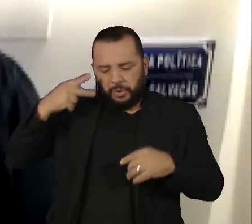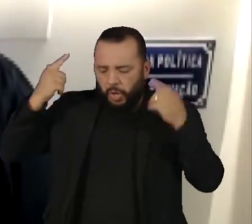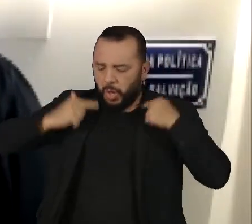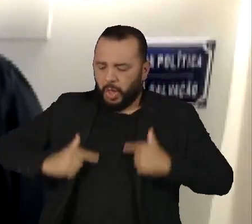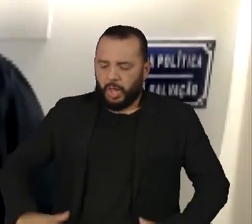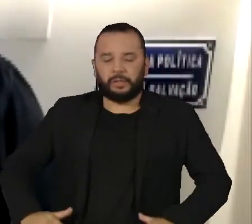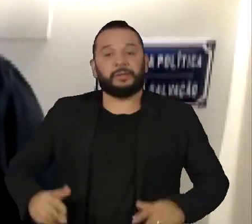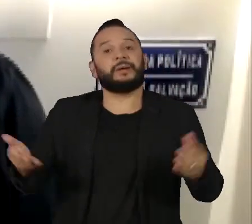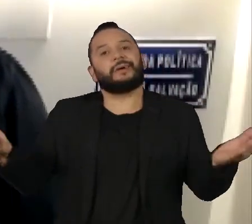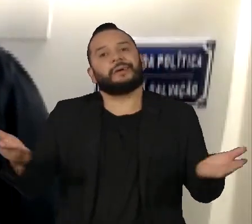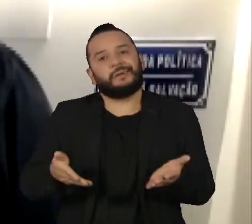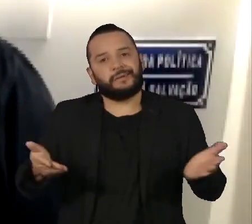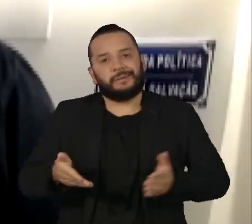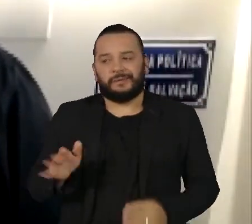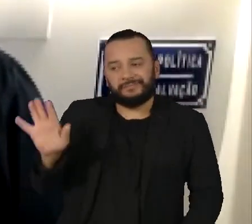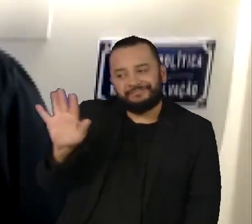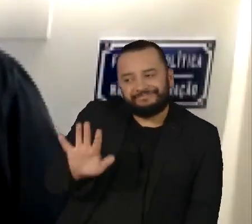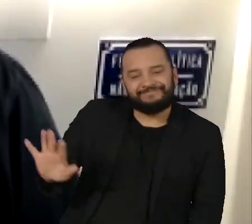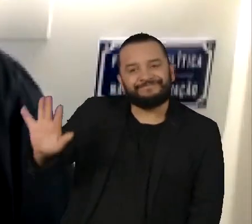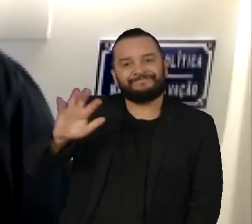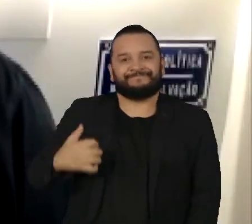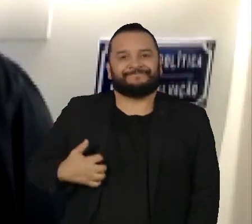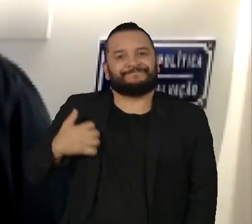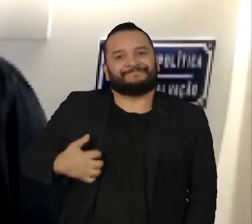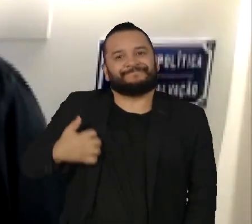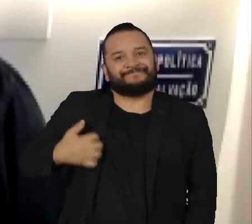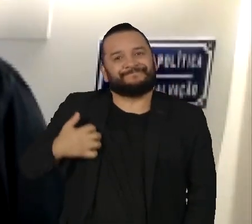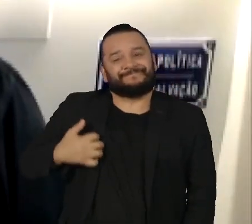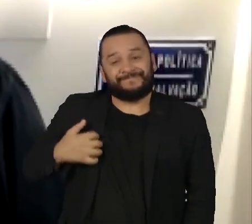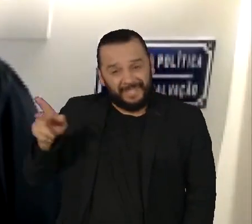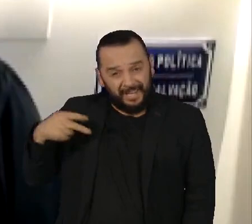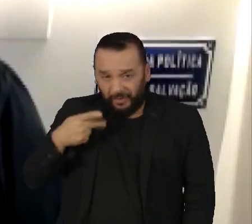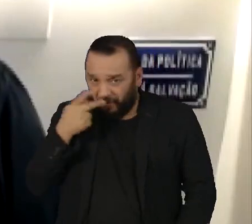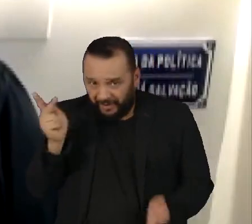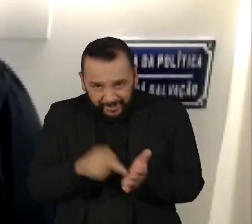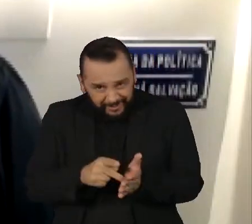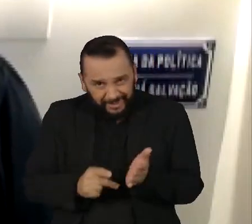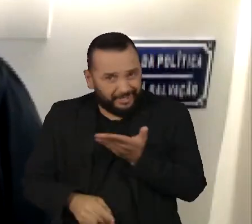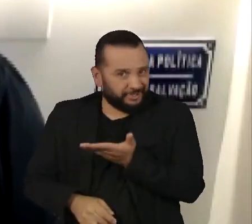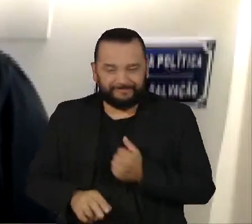esse tipo de situação acaba mostrando que talvez não seja bem verdade essa imagem que se vendeu